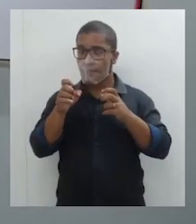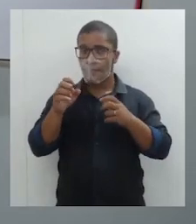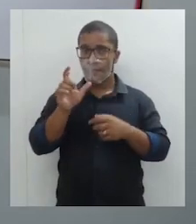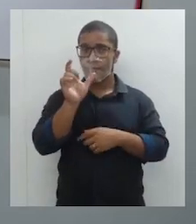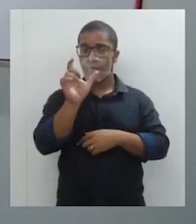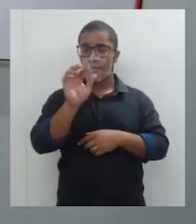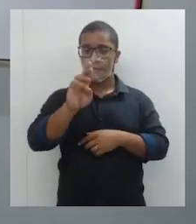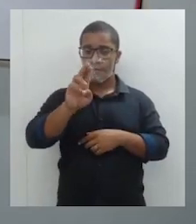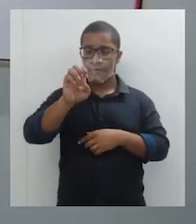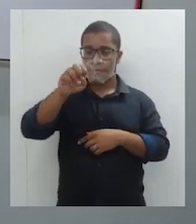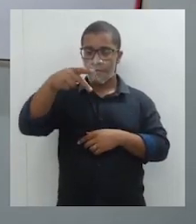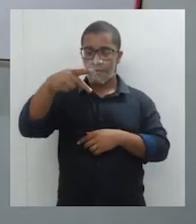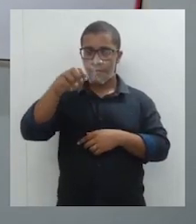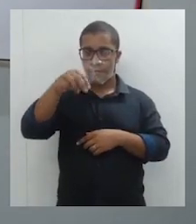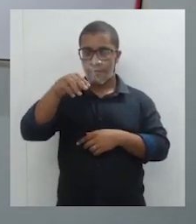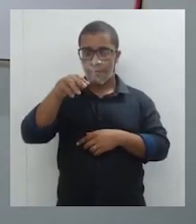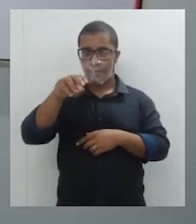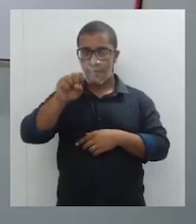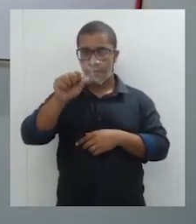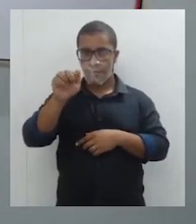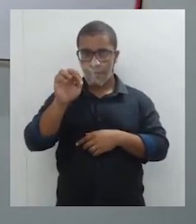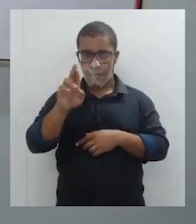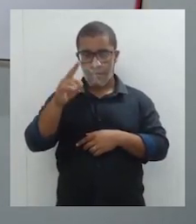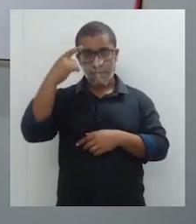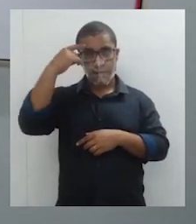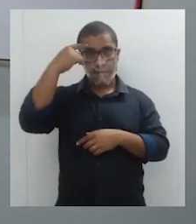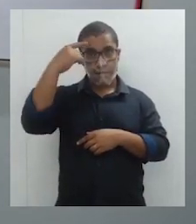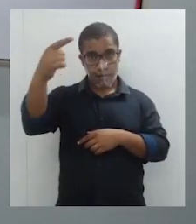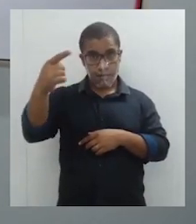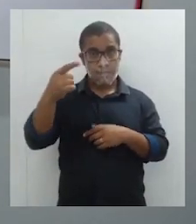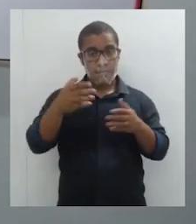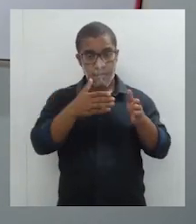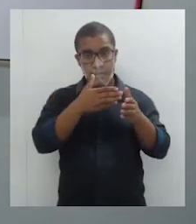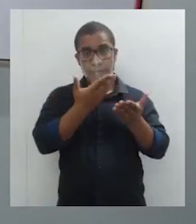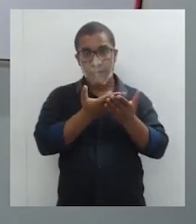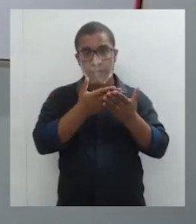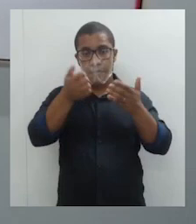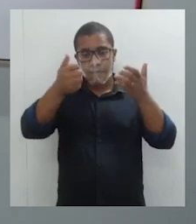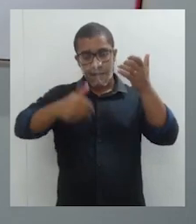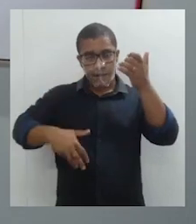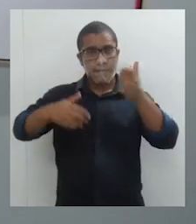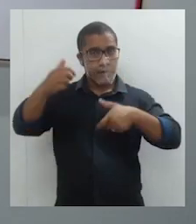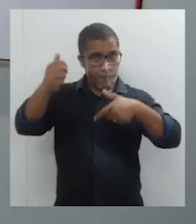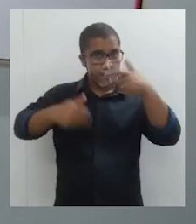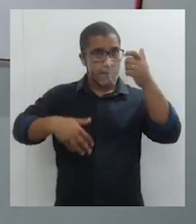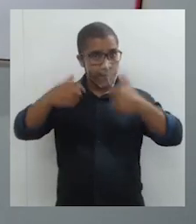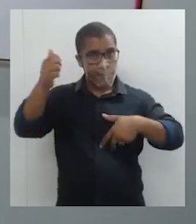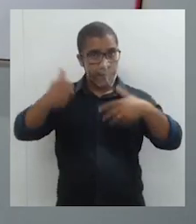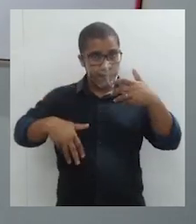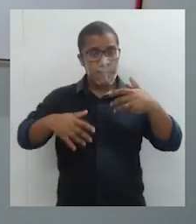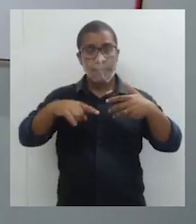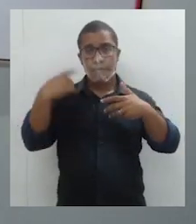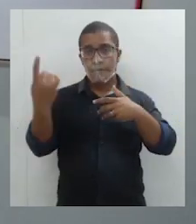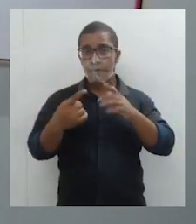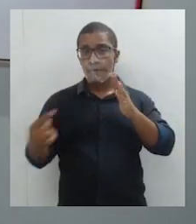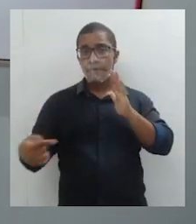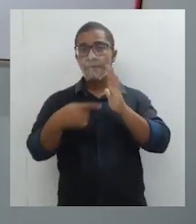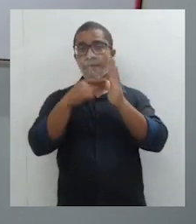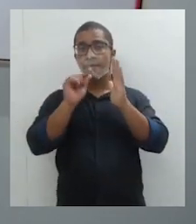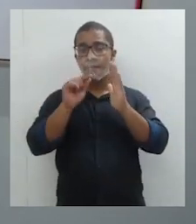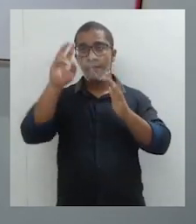repensar lembram que no caminho de nossa aula a aula de hoje nós buscamos o